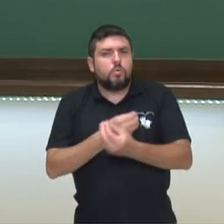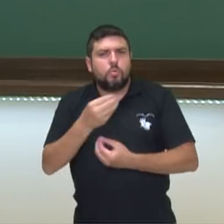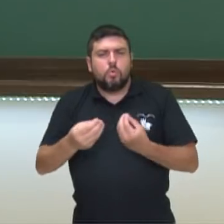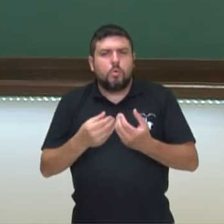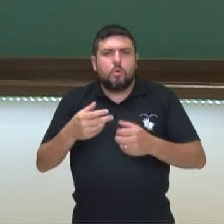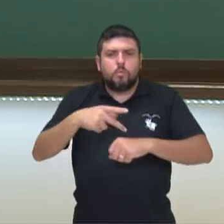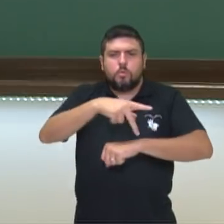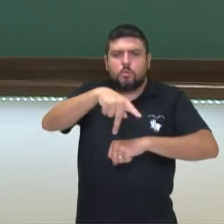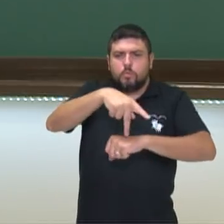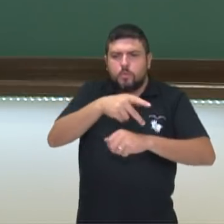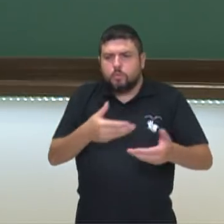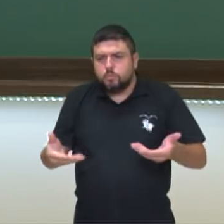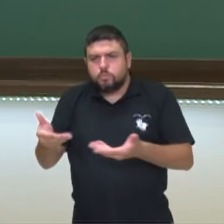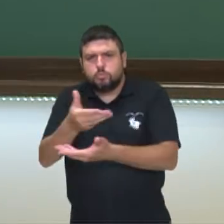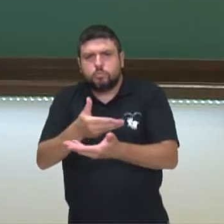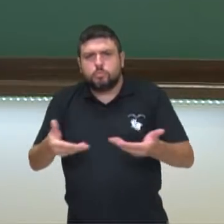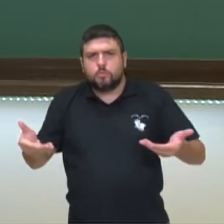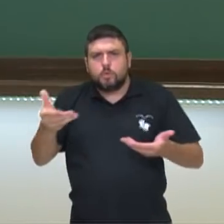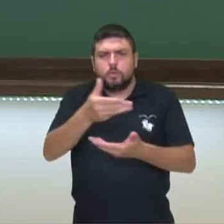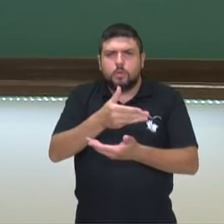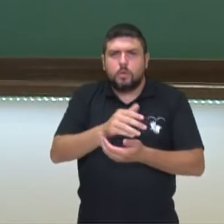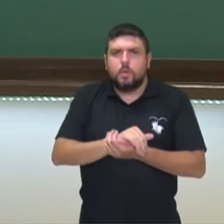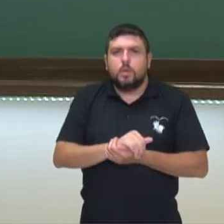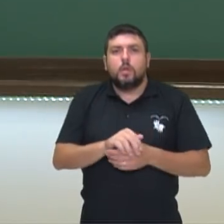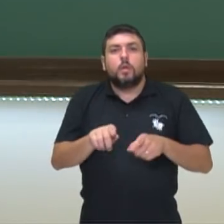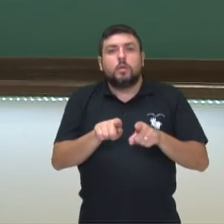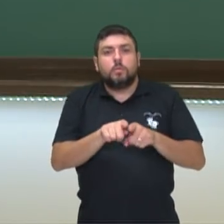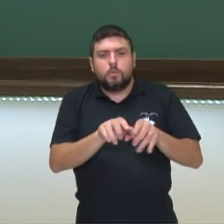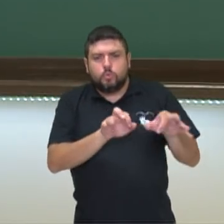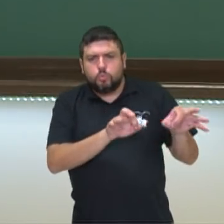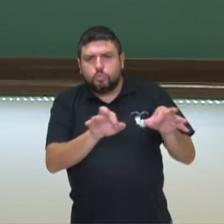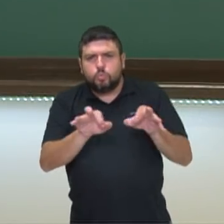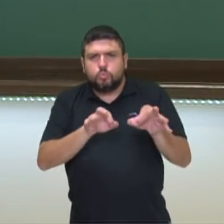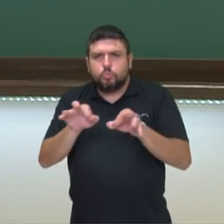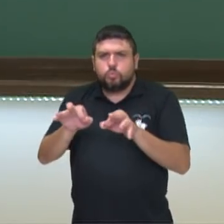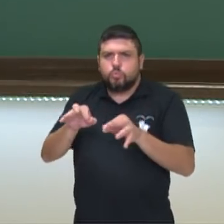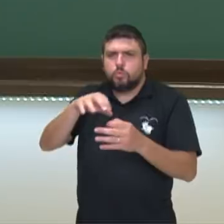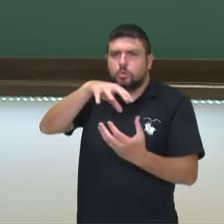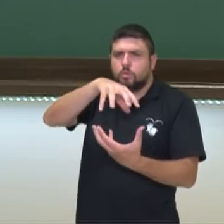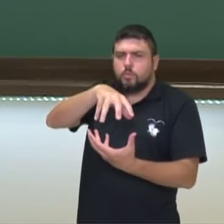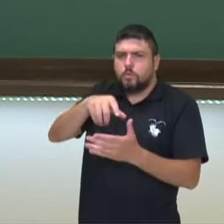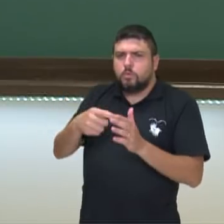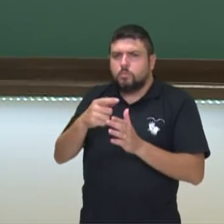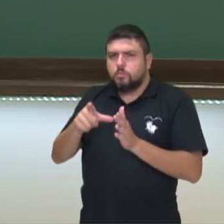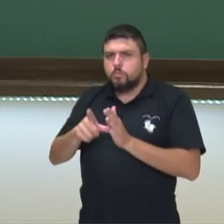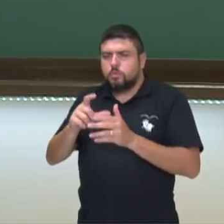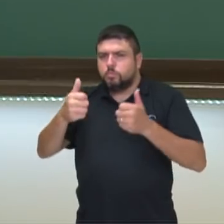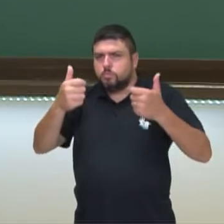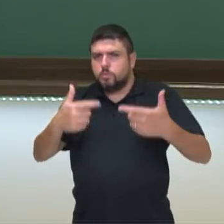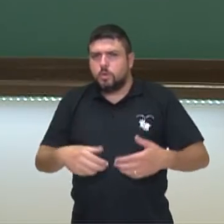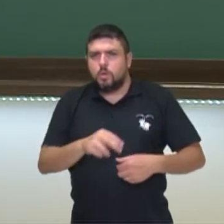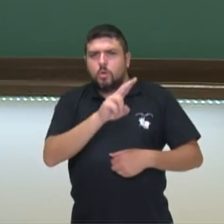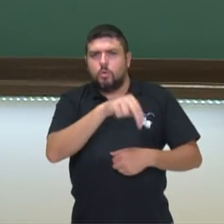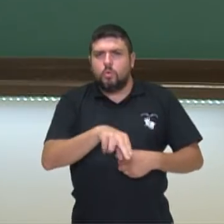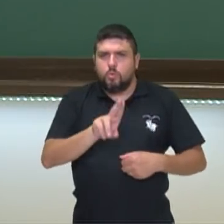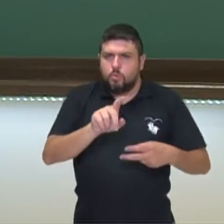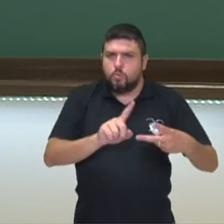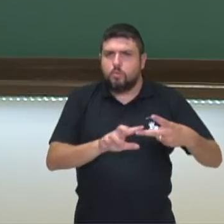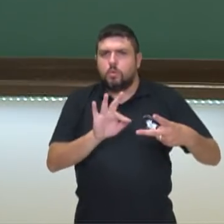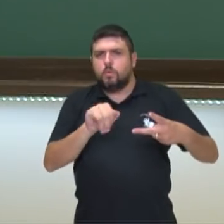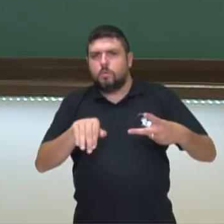entre os países e com essas organizações mundiais que acabamos de falar, como a ONU, como o